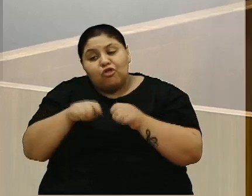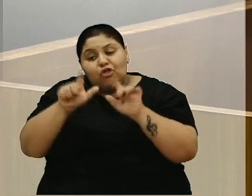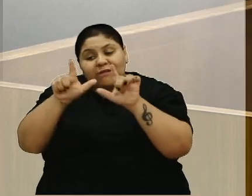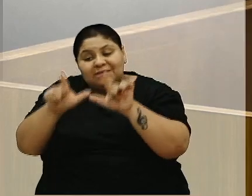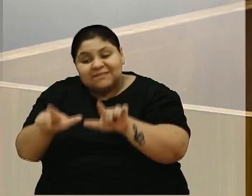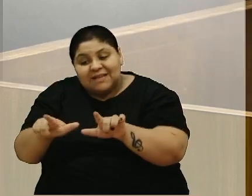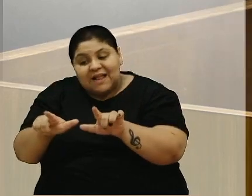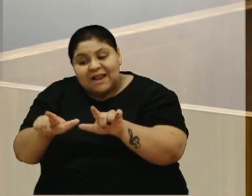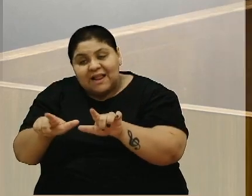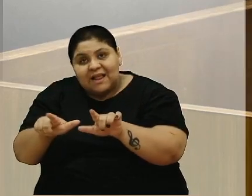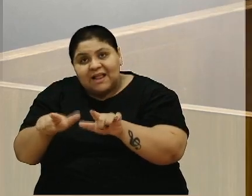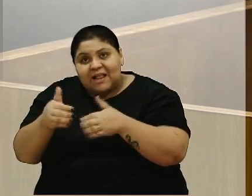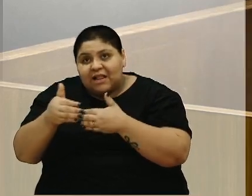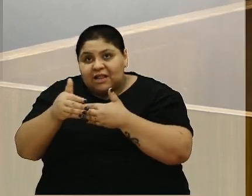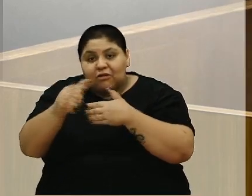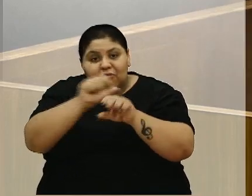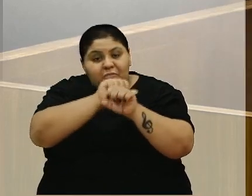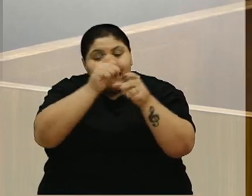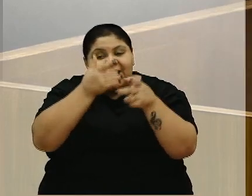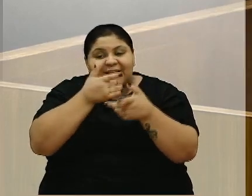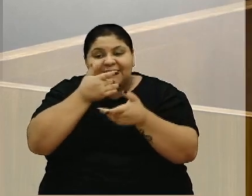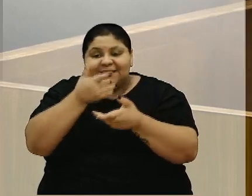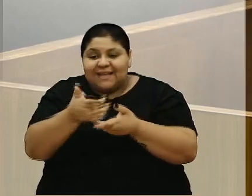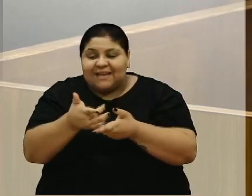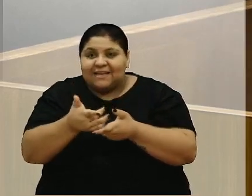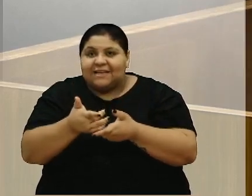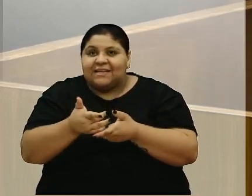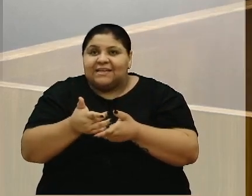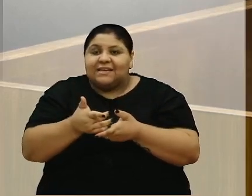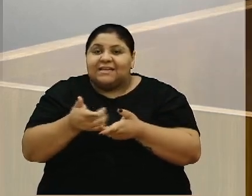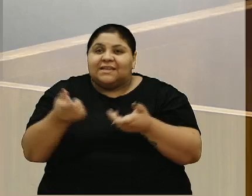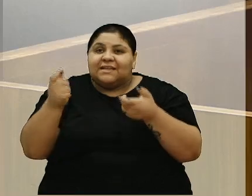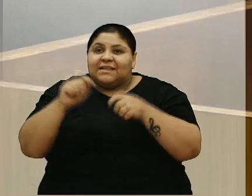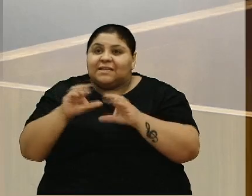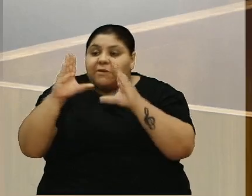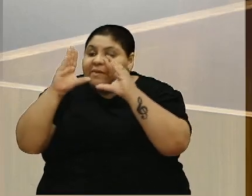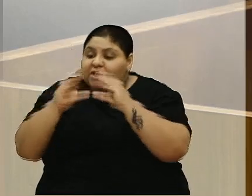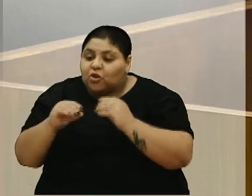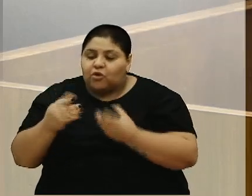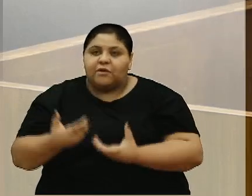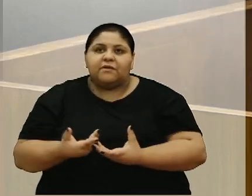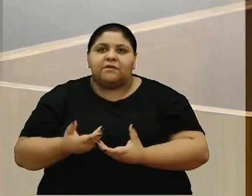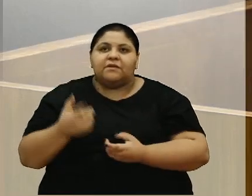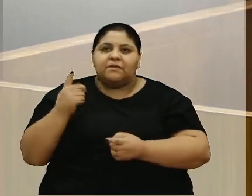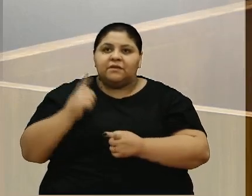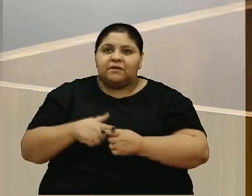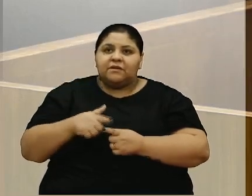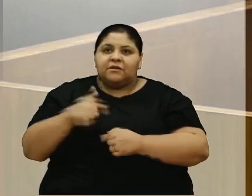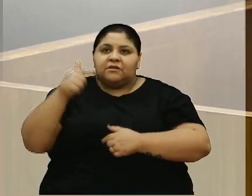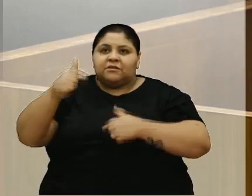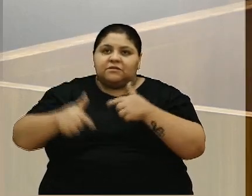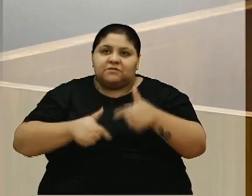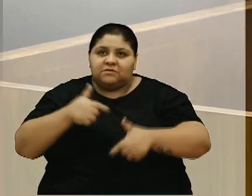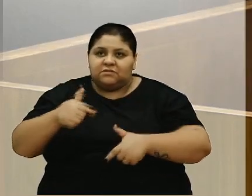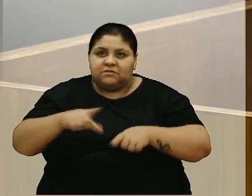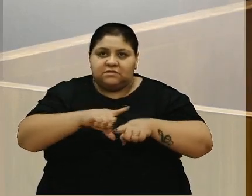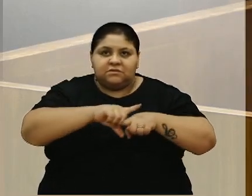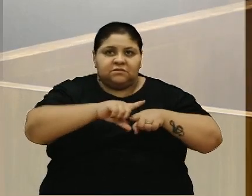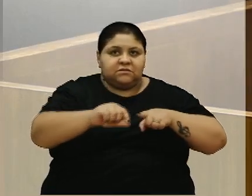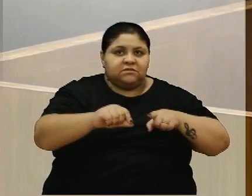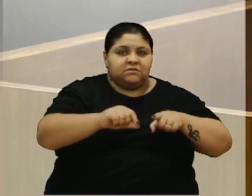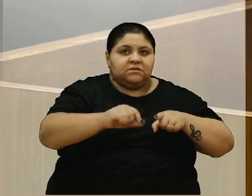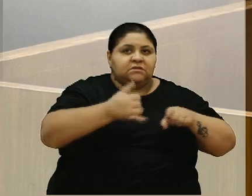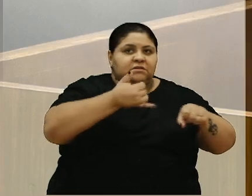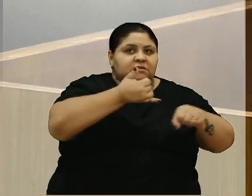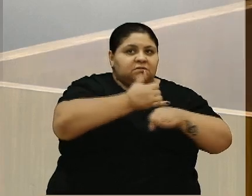aula, não durante a manhã e a tarde, onde tinha ociosidade. Nós precisamos à noite, porque é onde o trabalhador sai da metalúrgica, não vê o